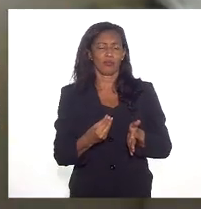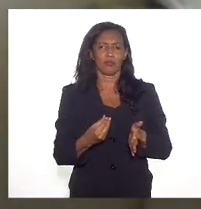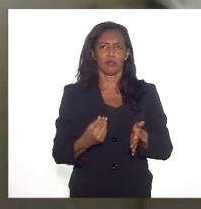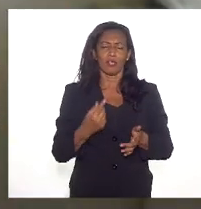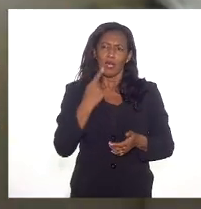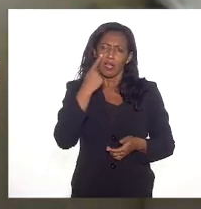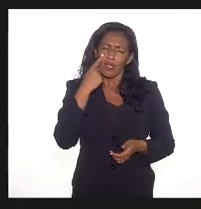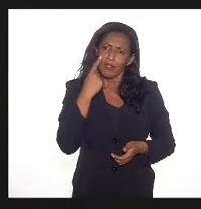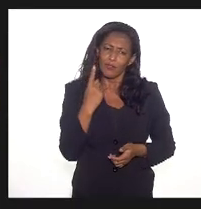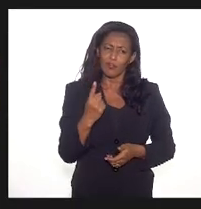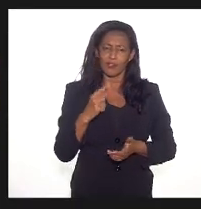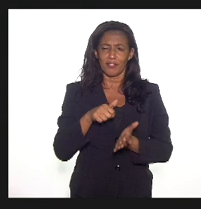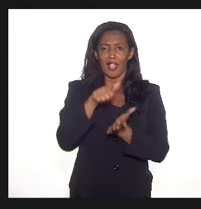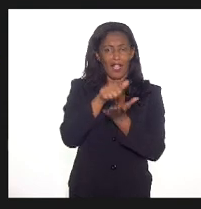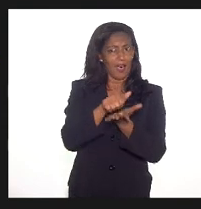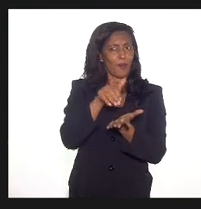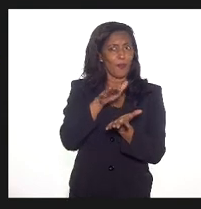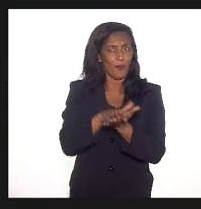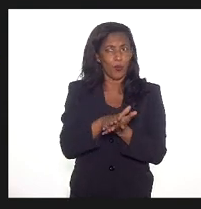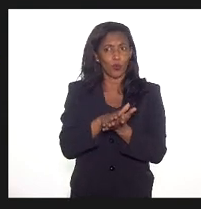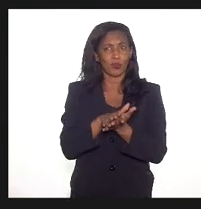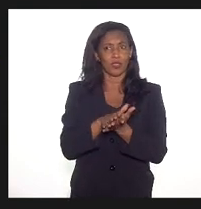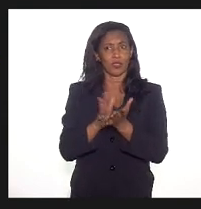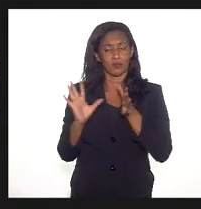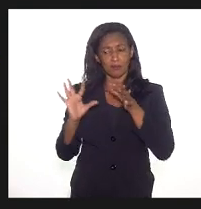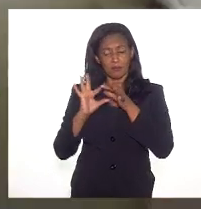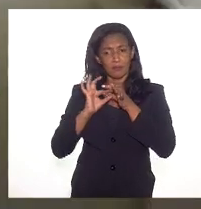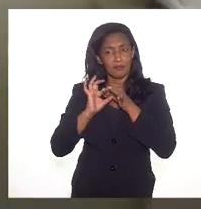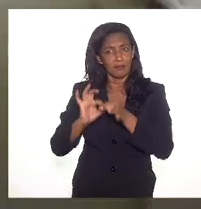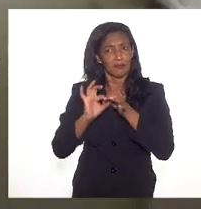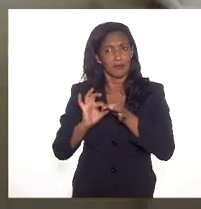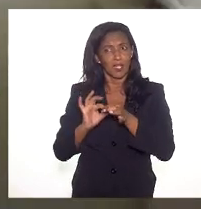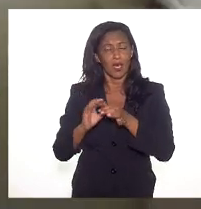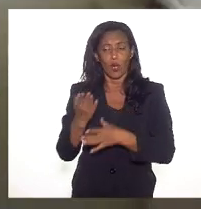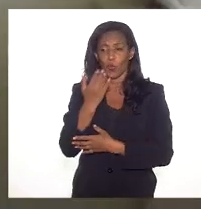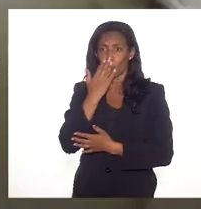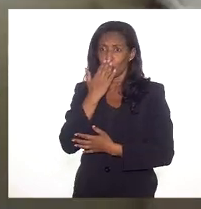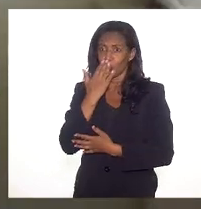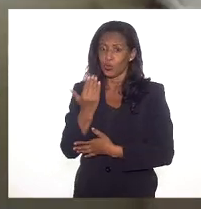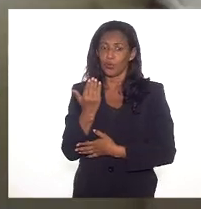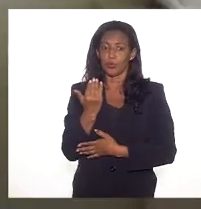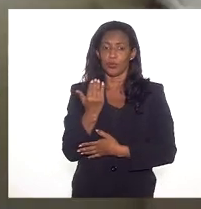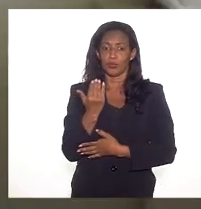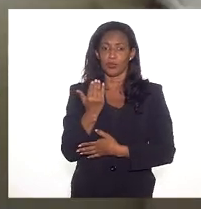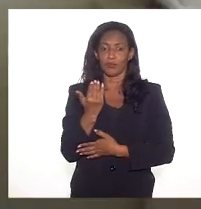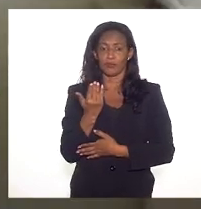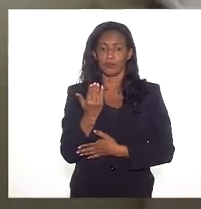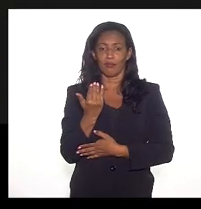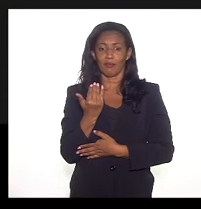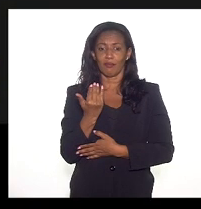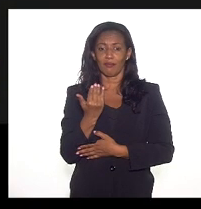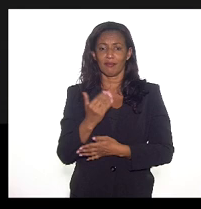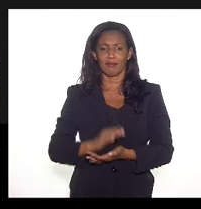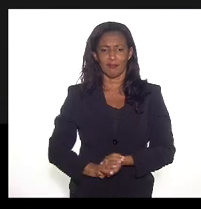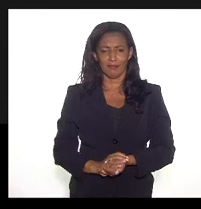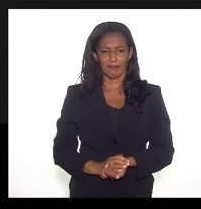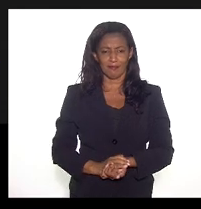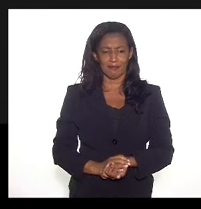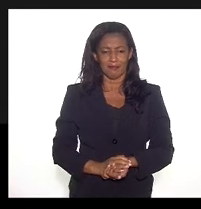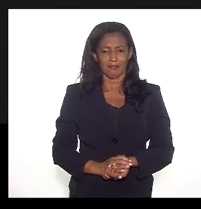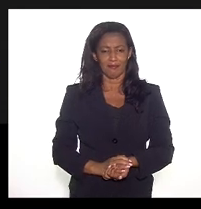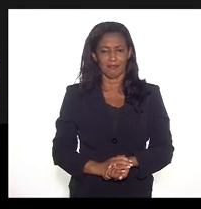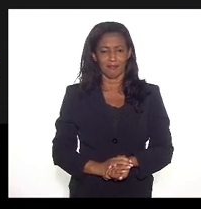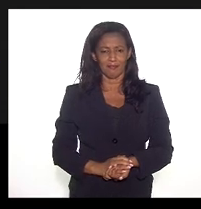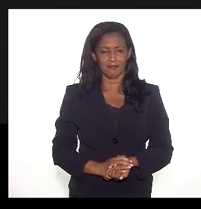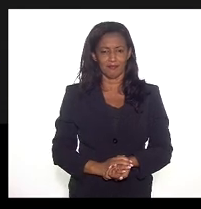questão... A multa tem que estar associada a algum tipo de... Mas às 22 horas...